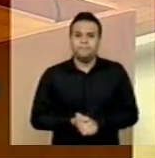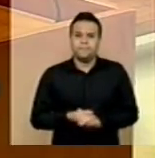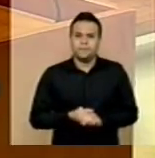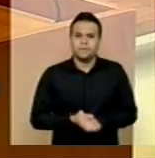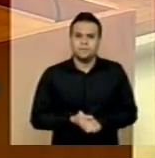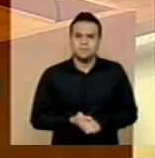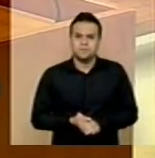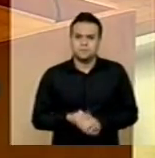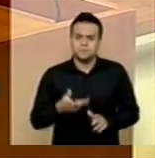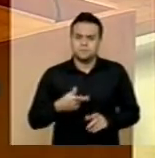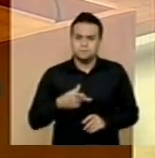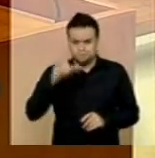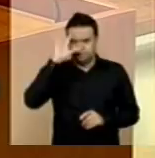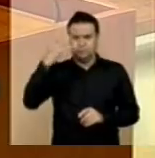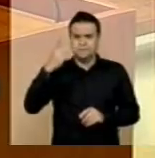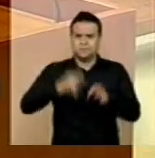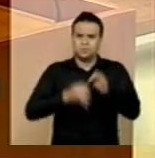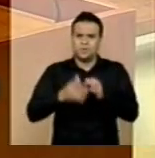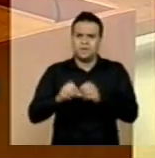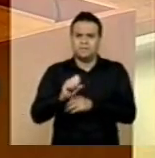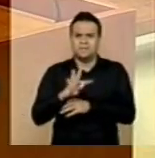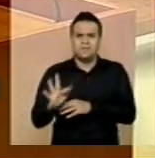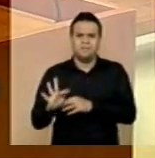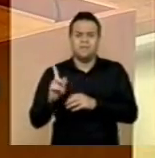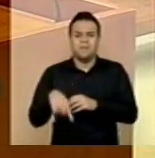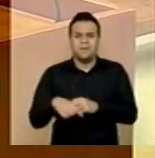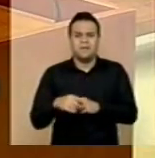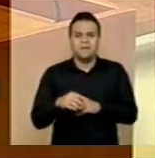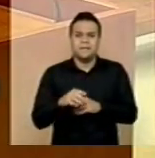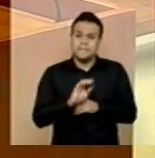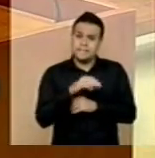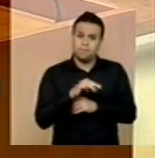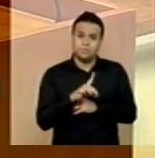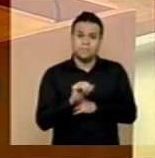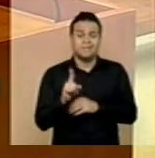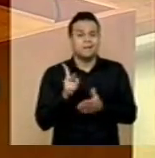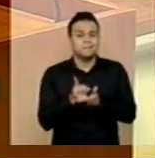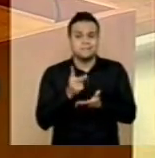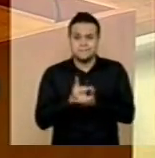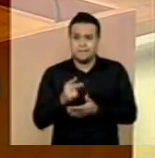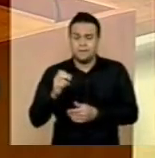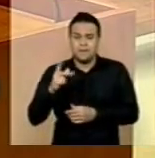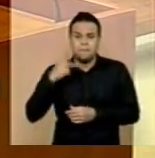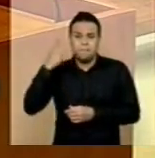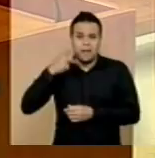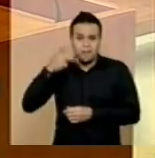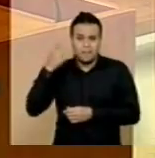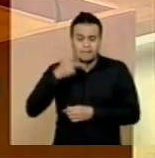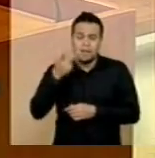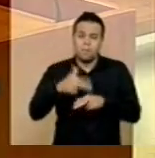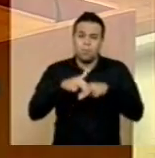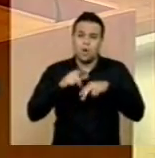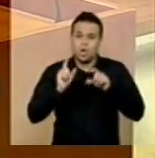a manutenção das imunidades formais dos parlamentares, sempre, lógico, em função